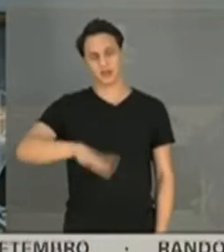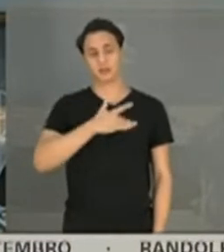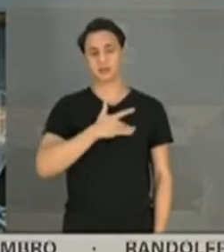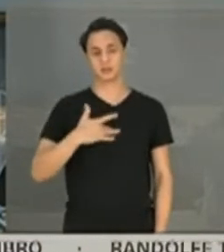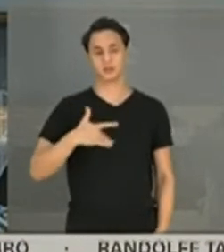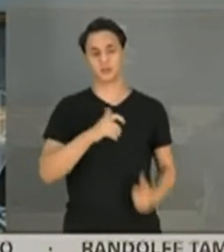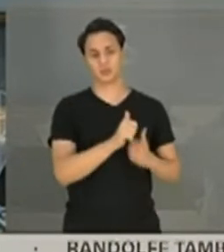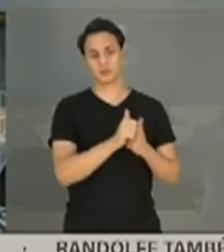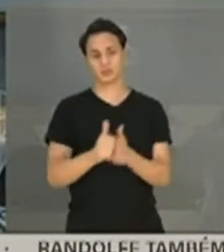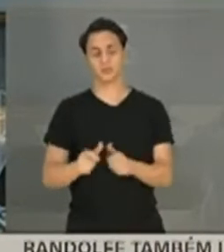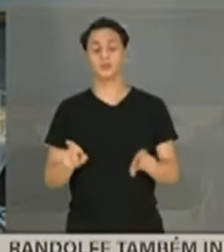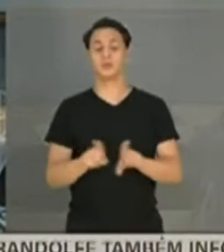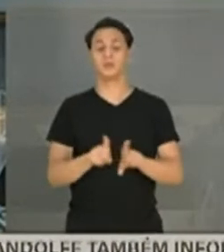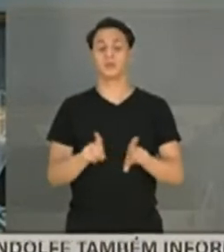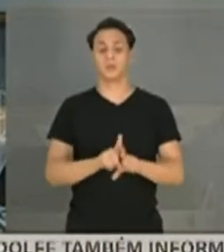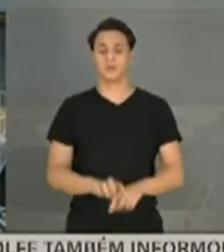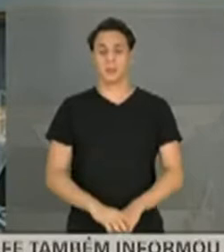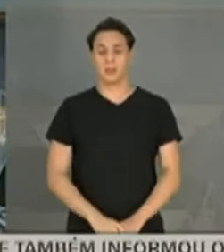ele.